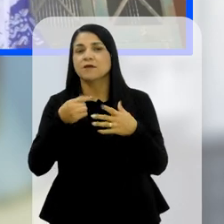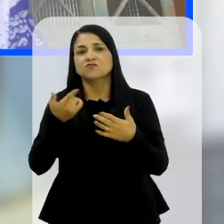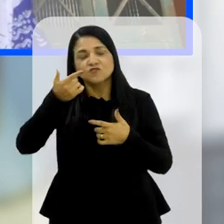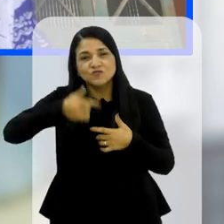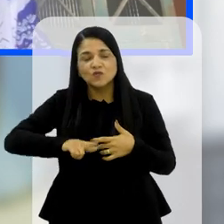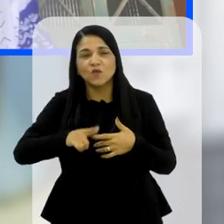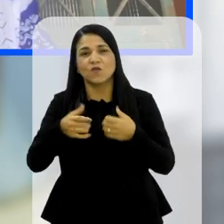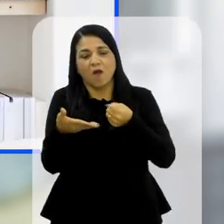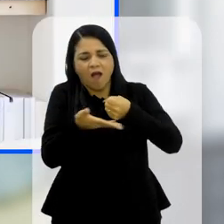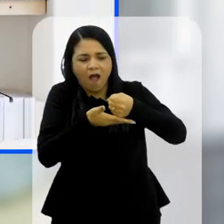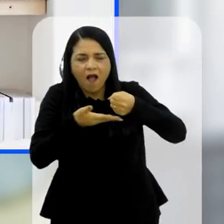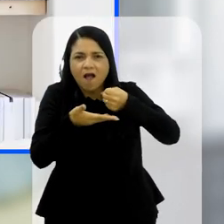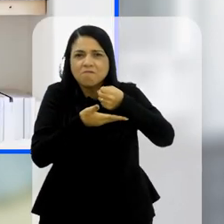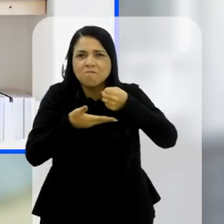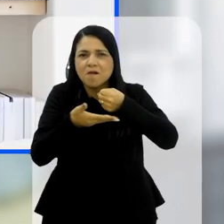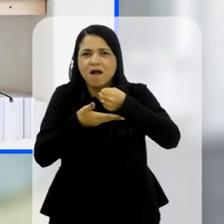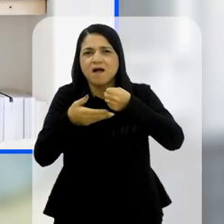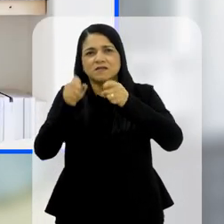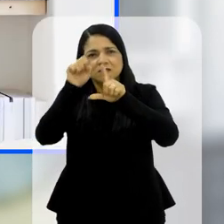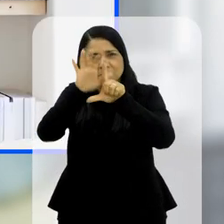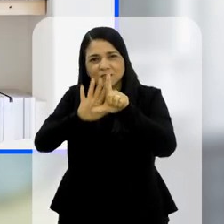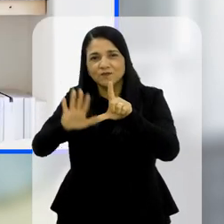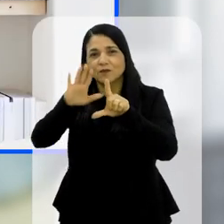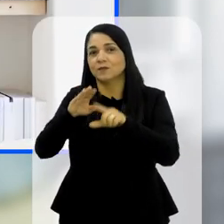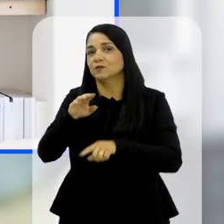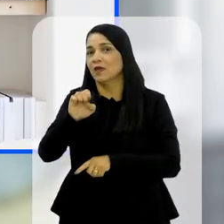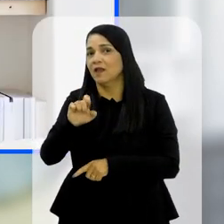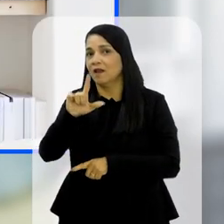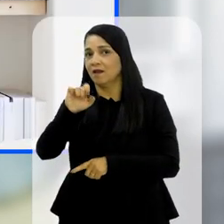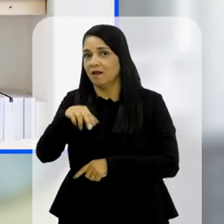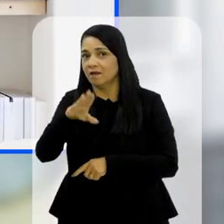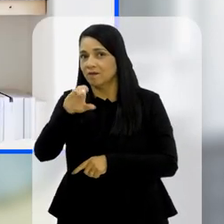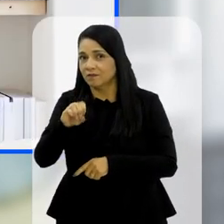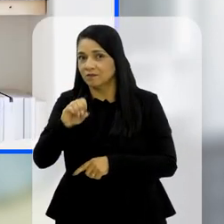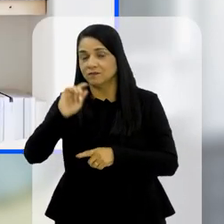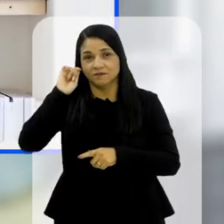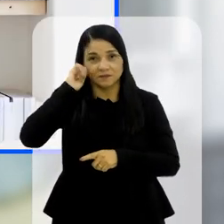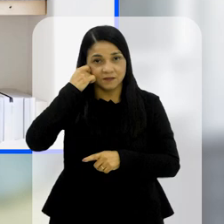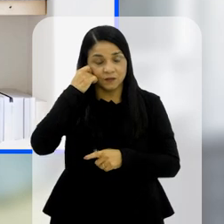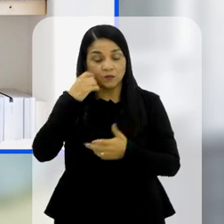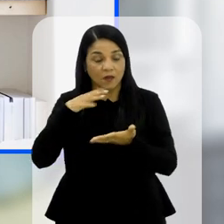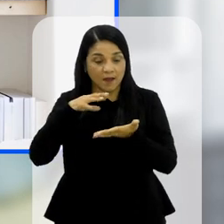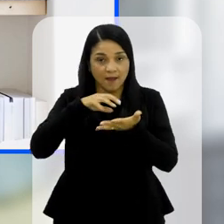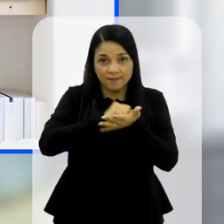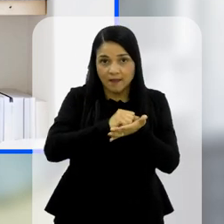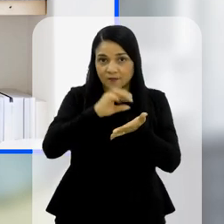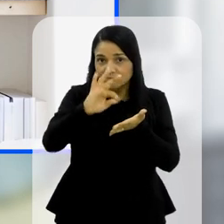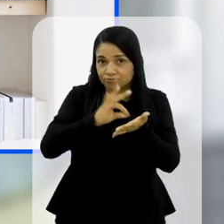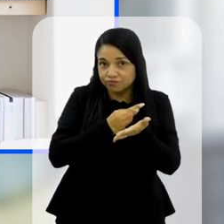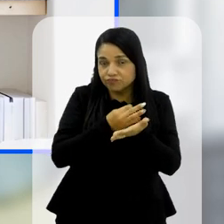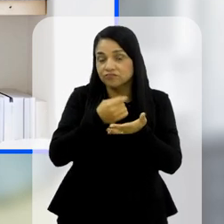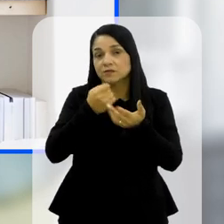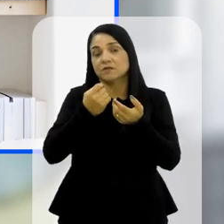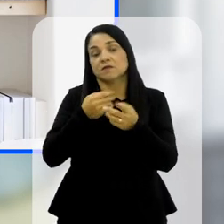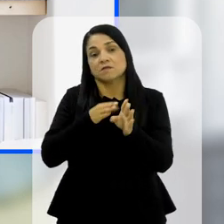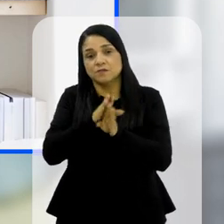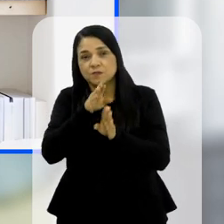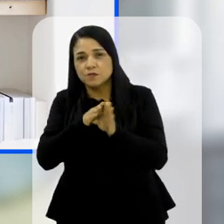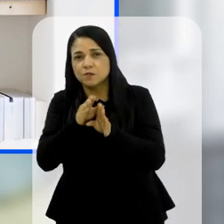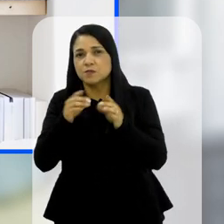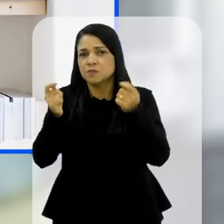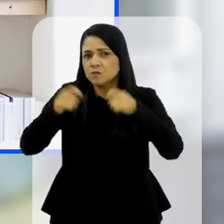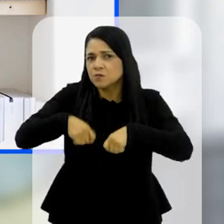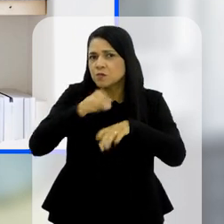a falar, porque eu acho que é a base aí, né, da plataforma do Elenco Negro, porque um artista vai aí se cadastrar e vai ter todas essas instruções,